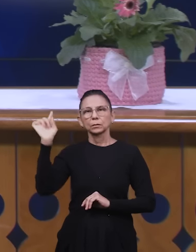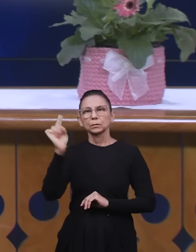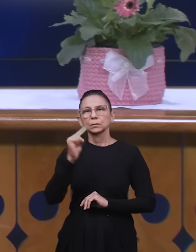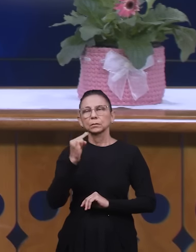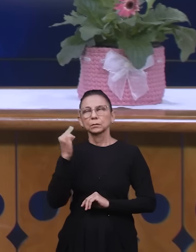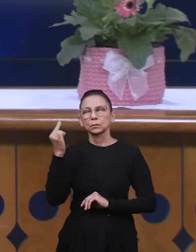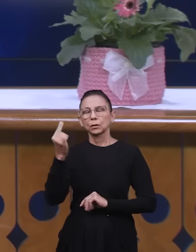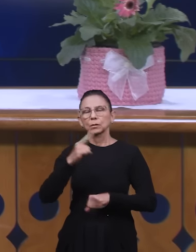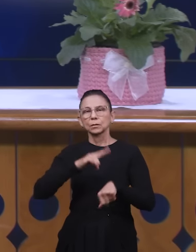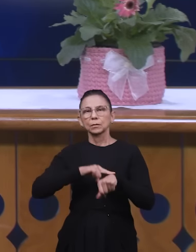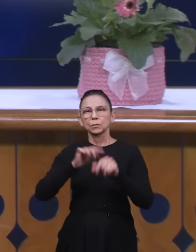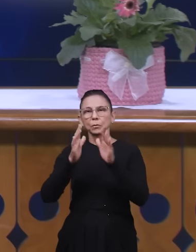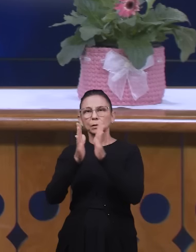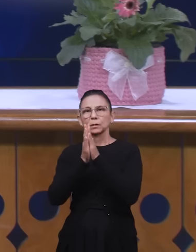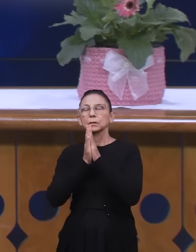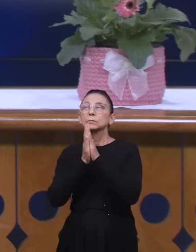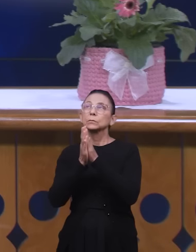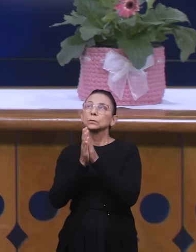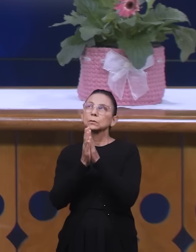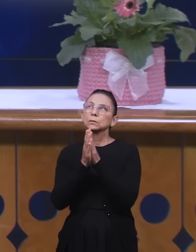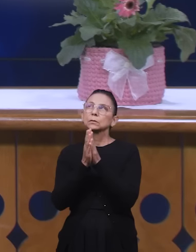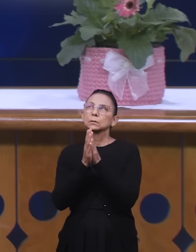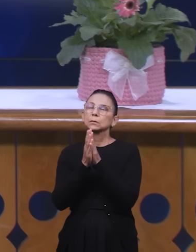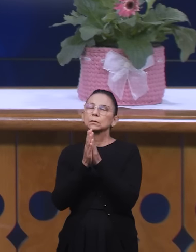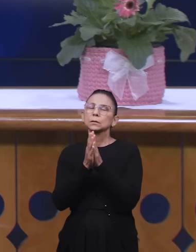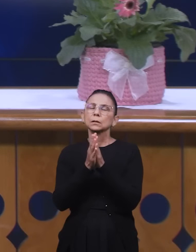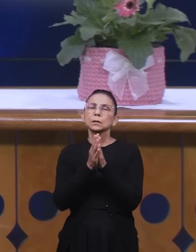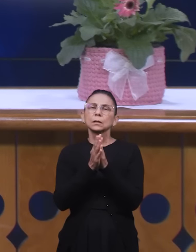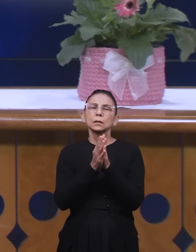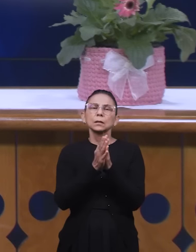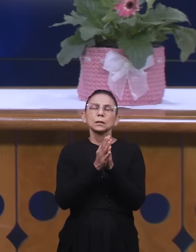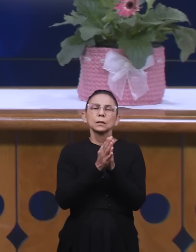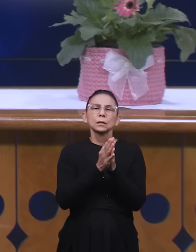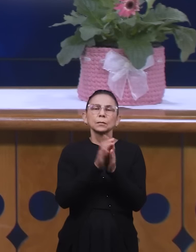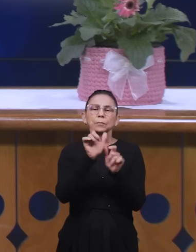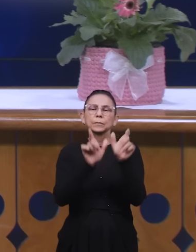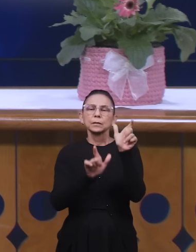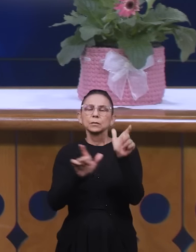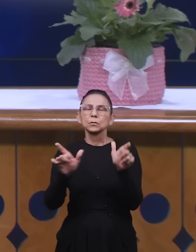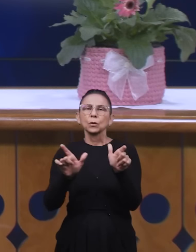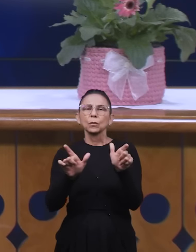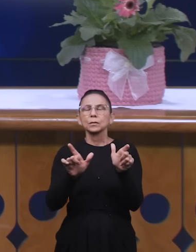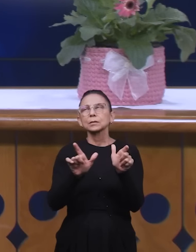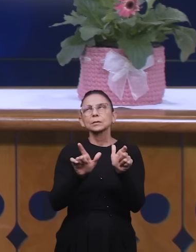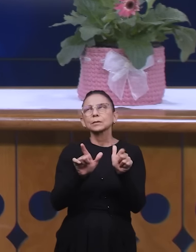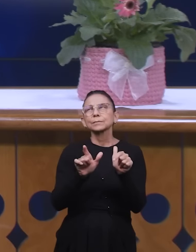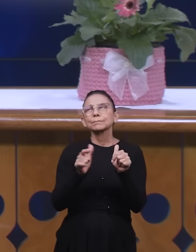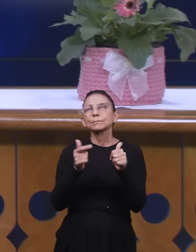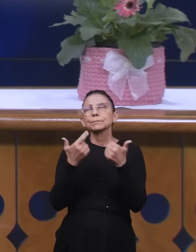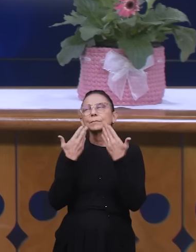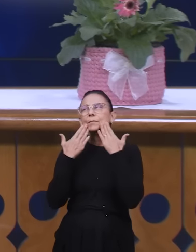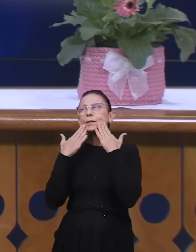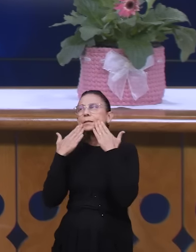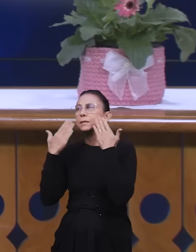nós oramos nesta hora por cada um daqueles que se apresentam diante de